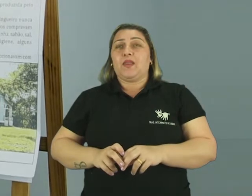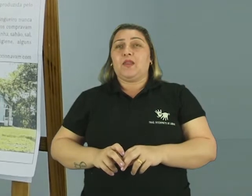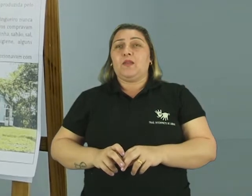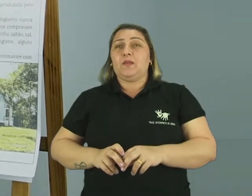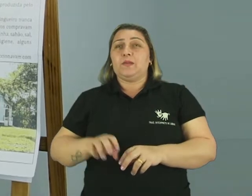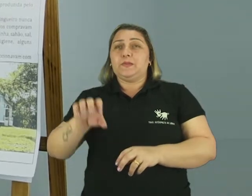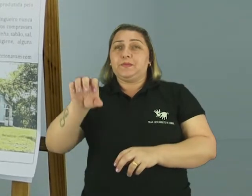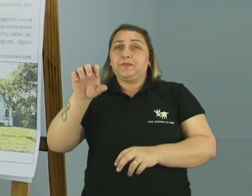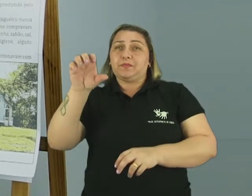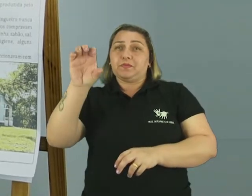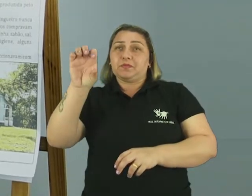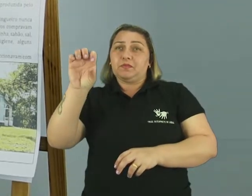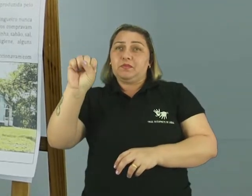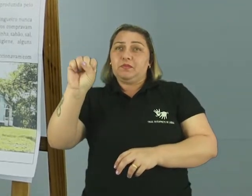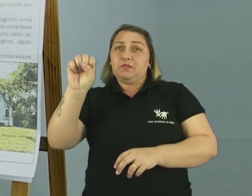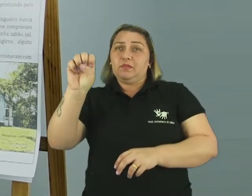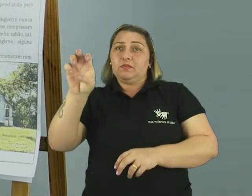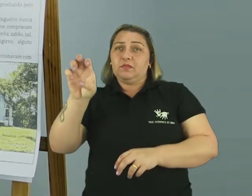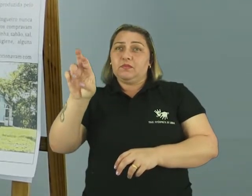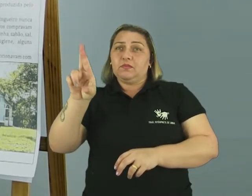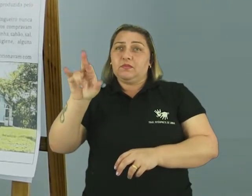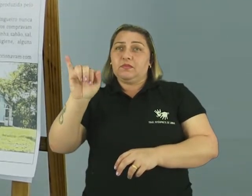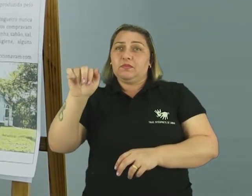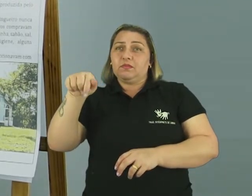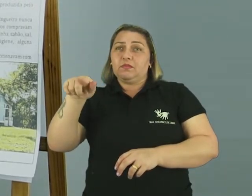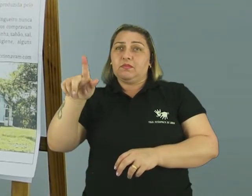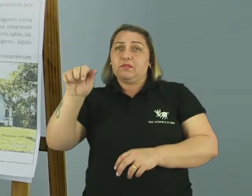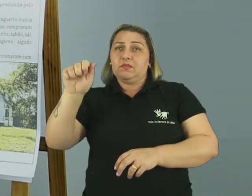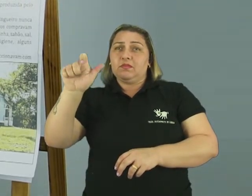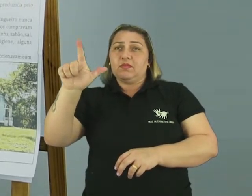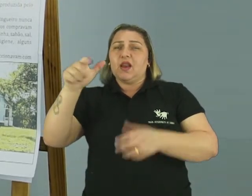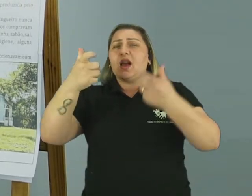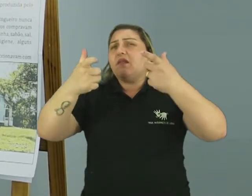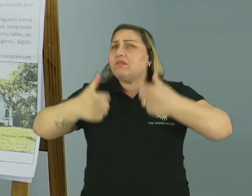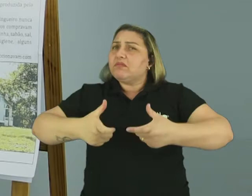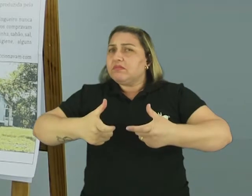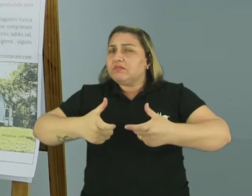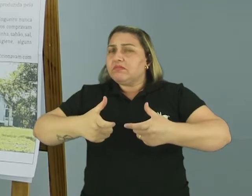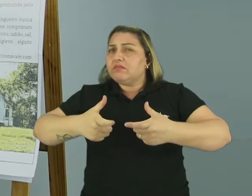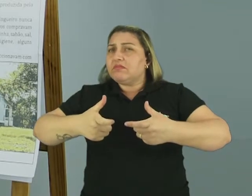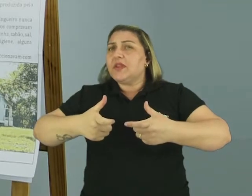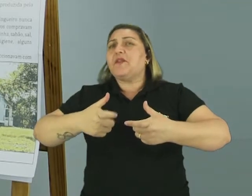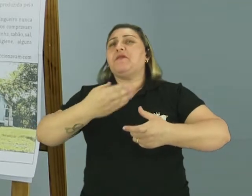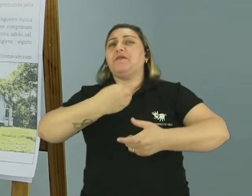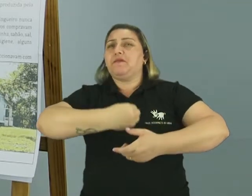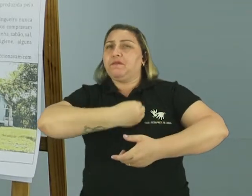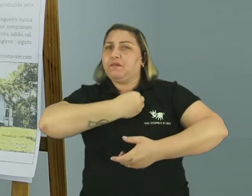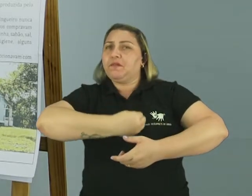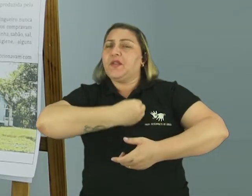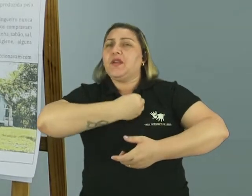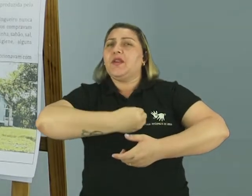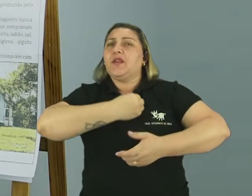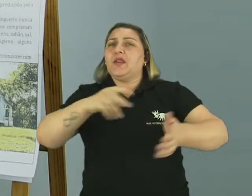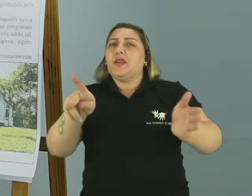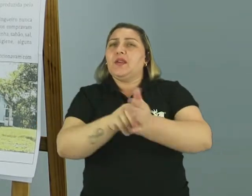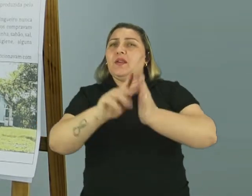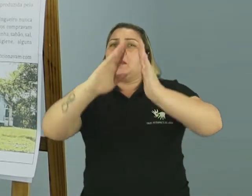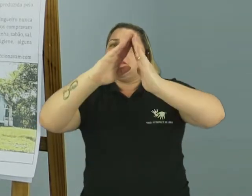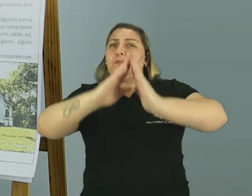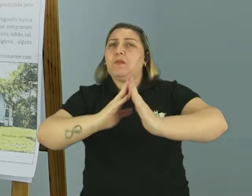Seringal. Então, o Seringal. O seringal é aonde? O seringal é onde vivia os